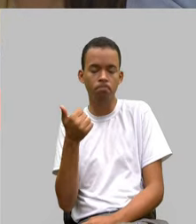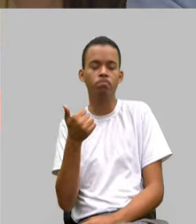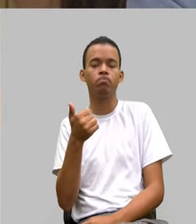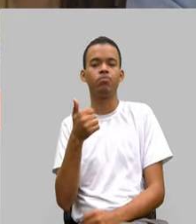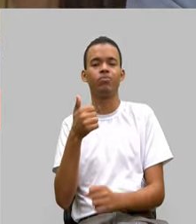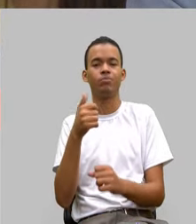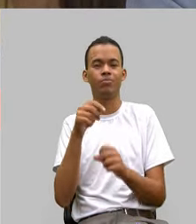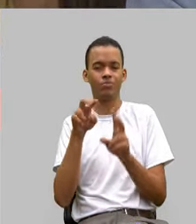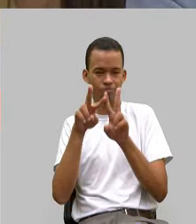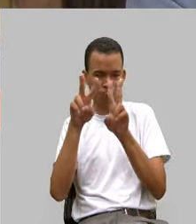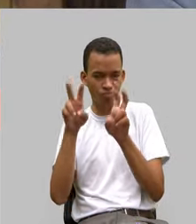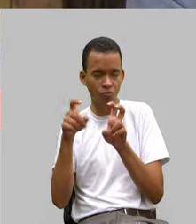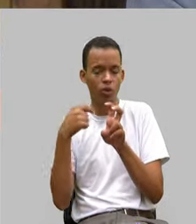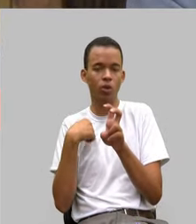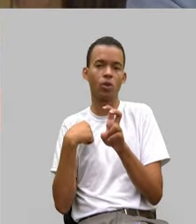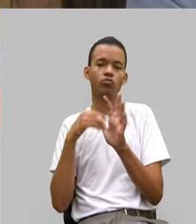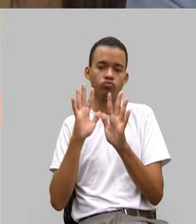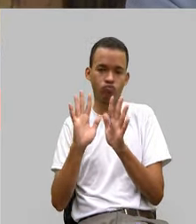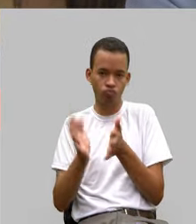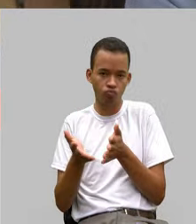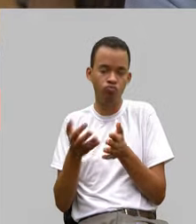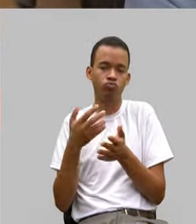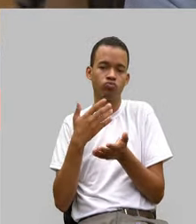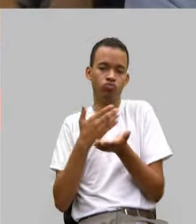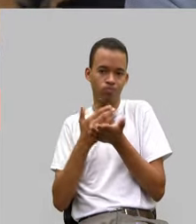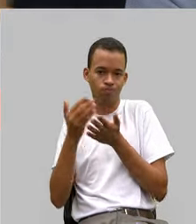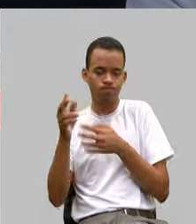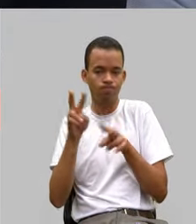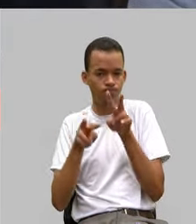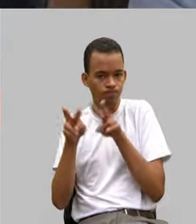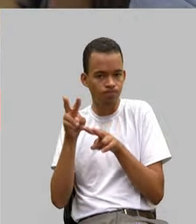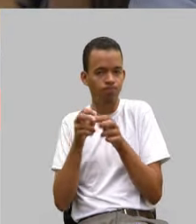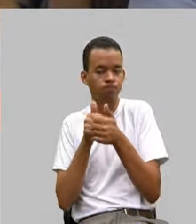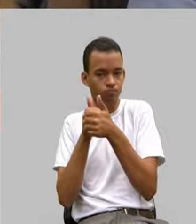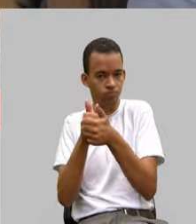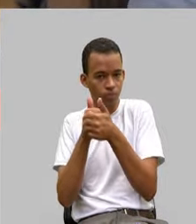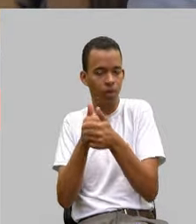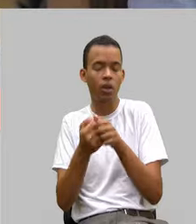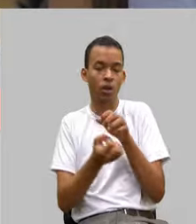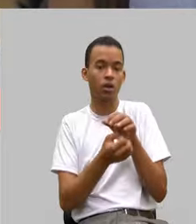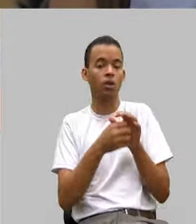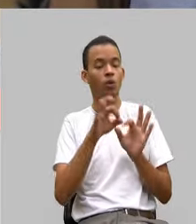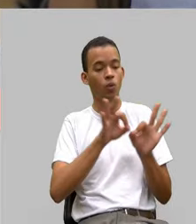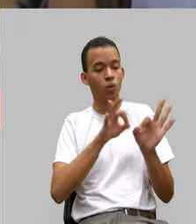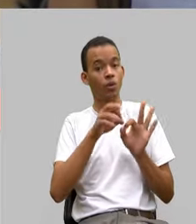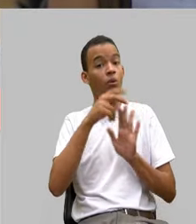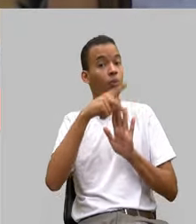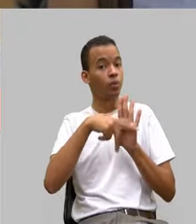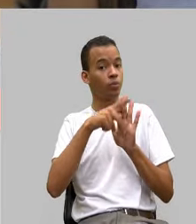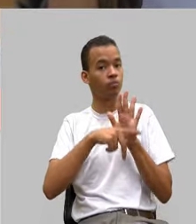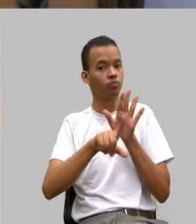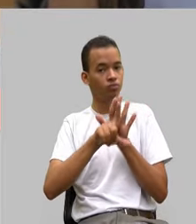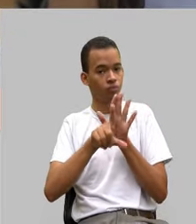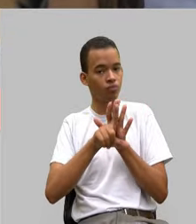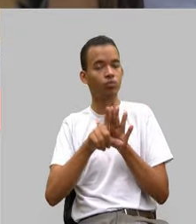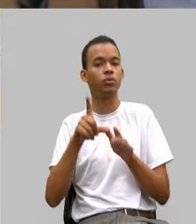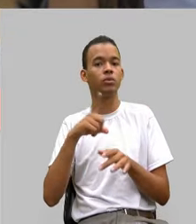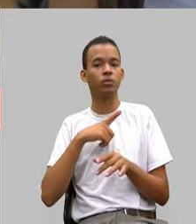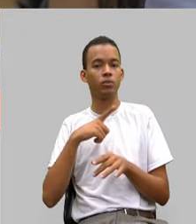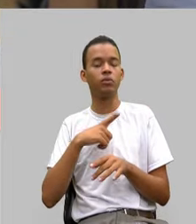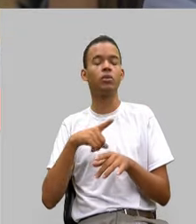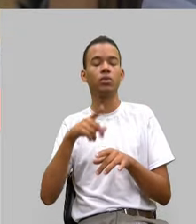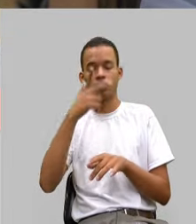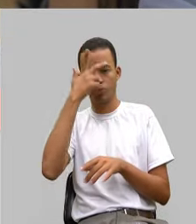projeto de lei a partir de demandas que eu recebi de pessoas que acompanham o mandato sobre como Minas Gerais